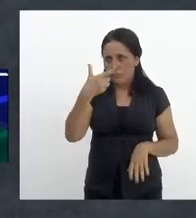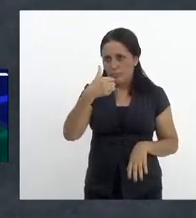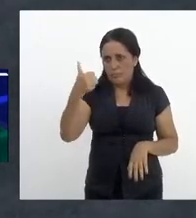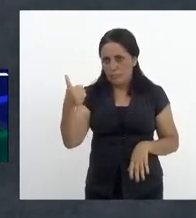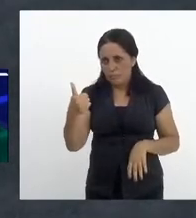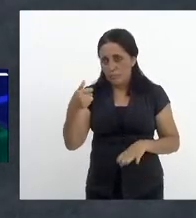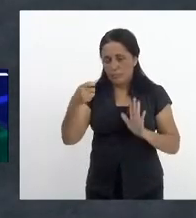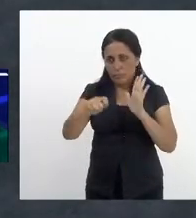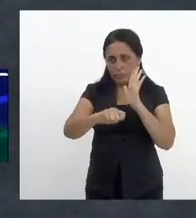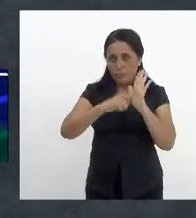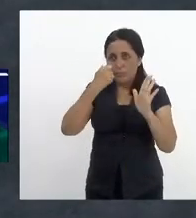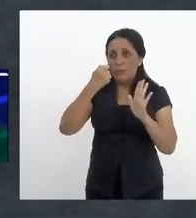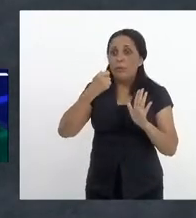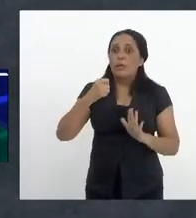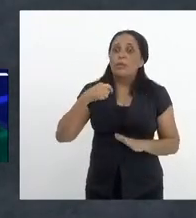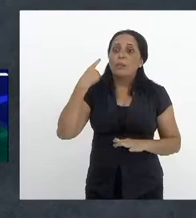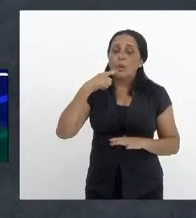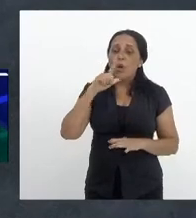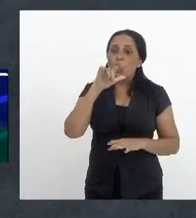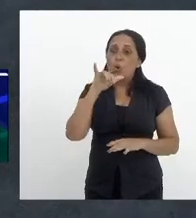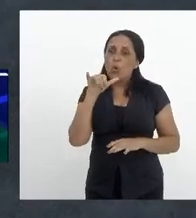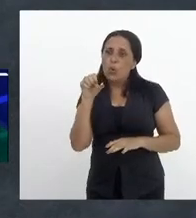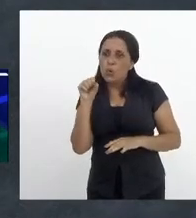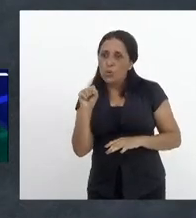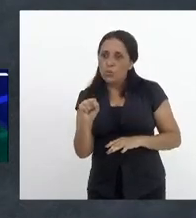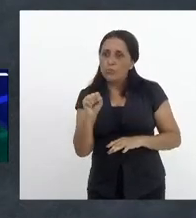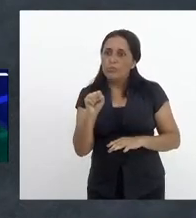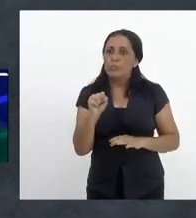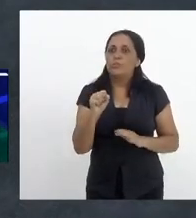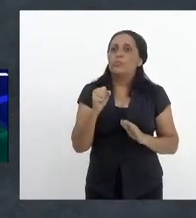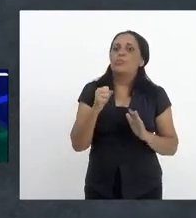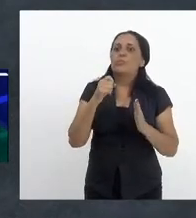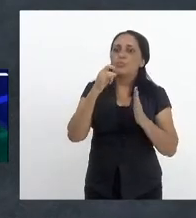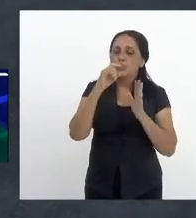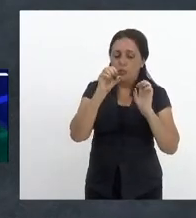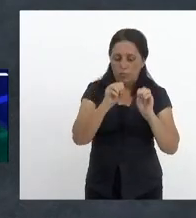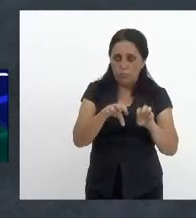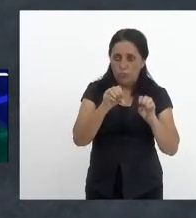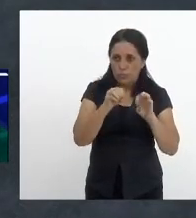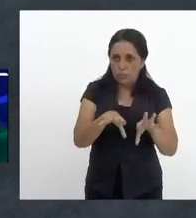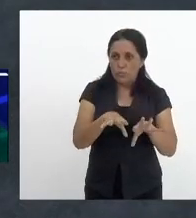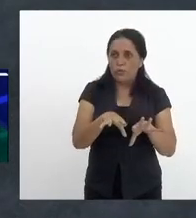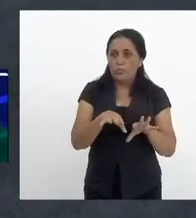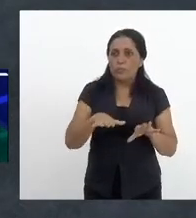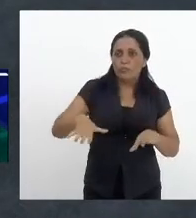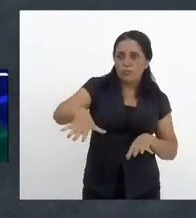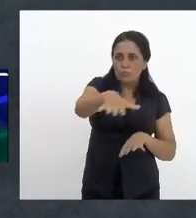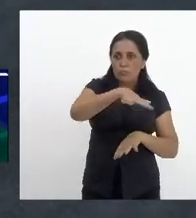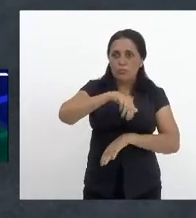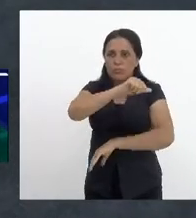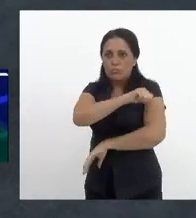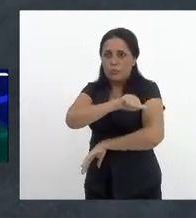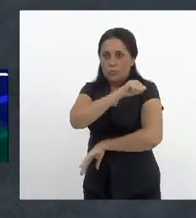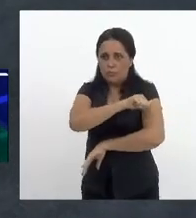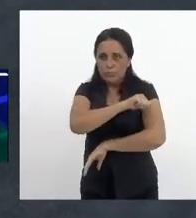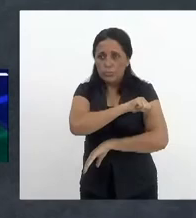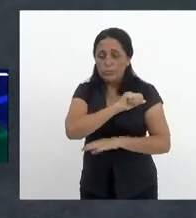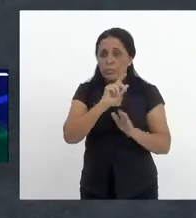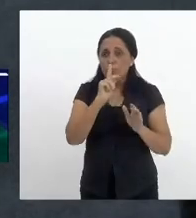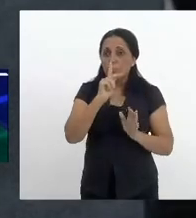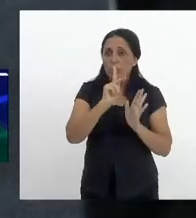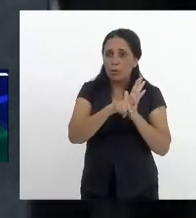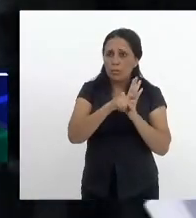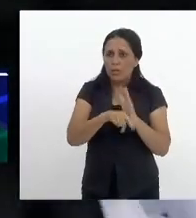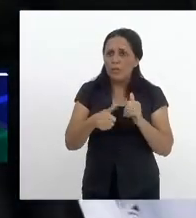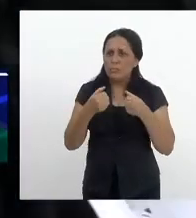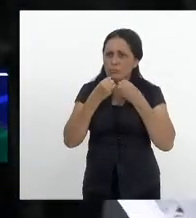Paulo, que dispõe sobre a aplicação de recursos na manutenção e desenvolvimento de ensino no âmbito do Estado do Rio de Janeiro. O projeto é muito